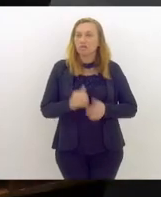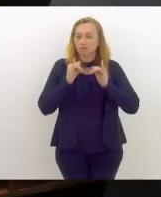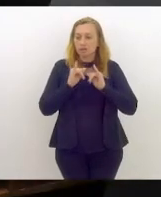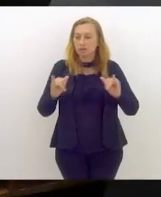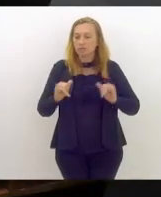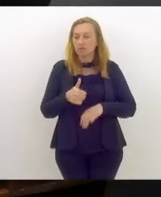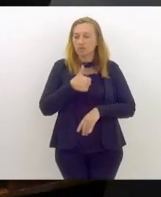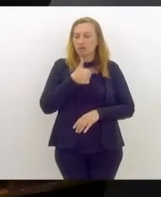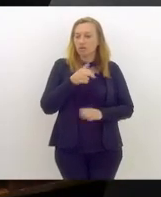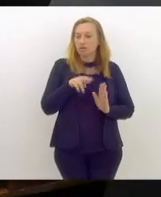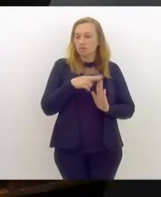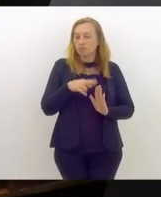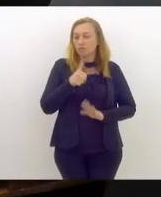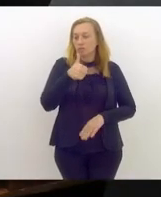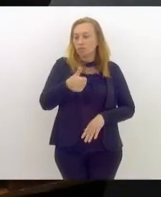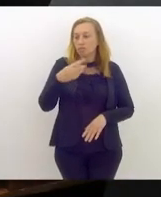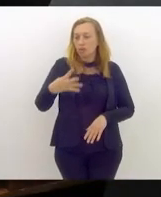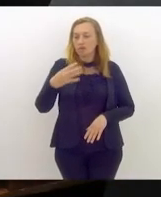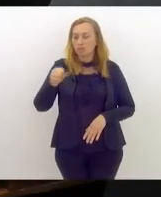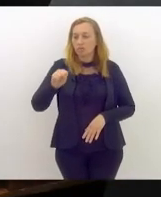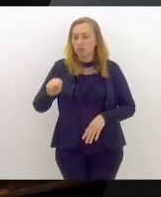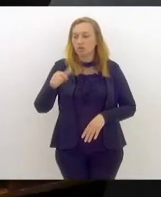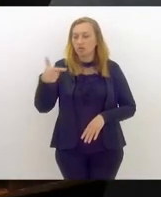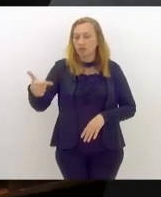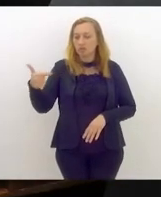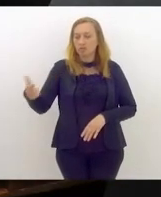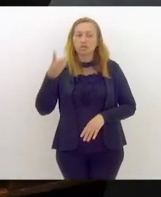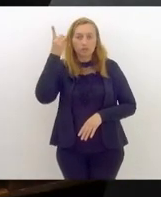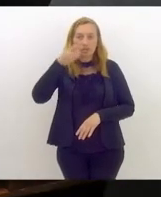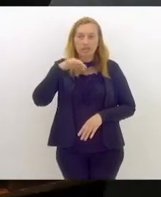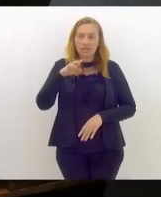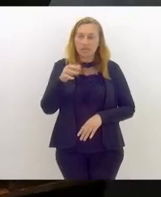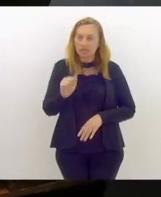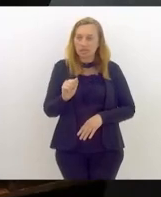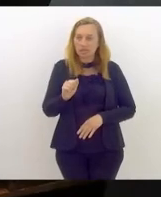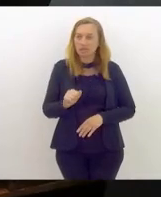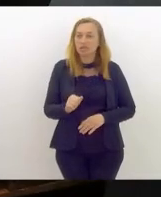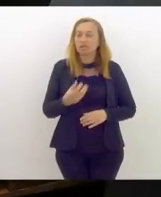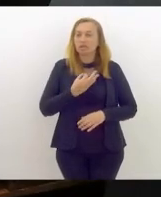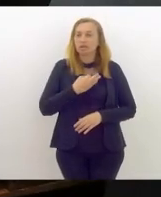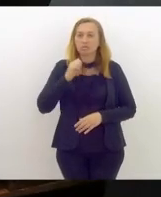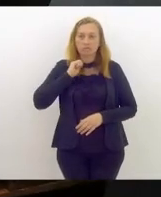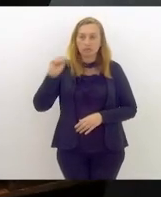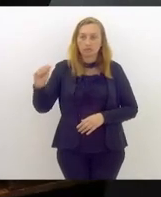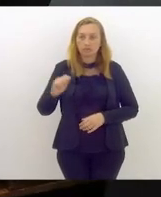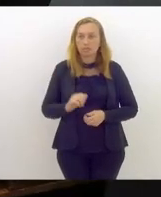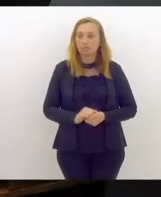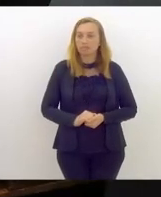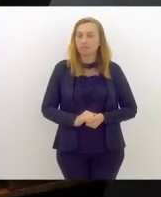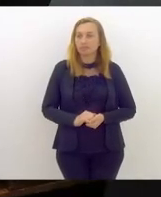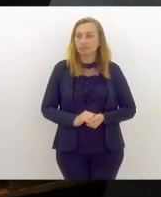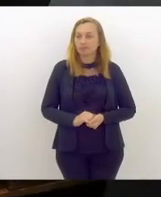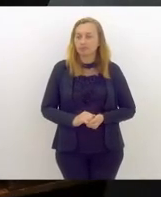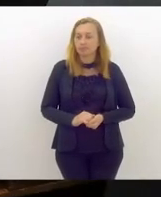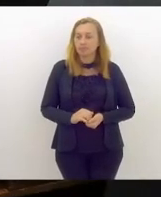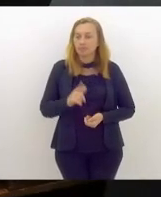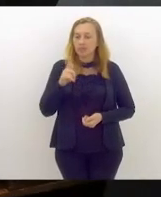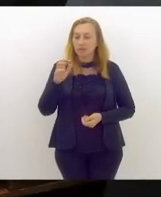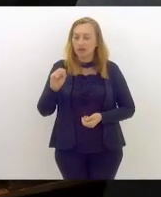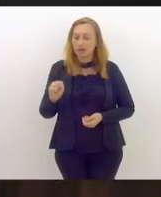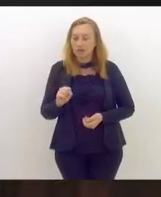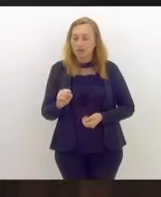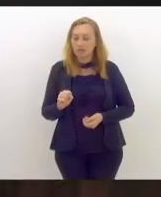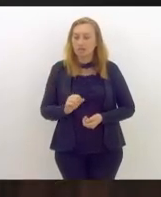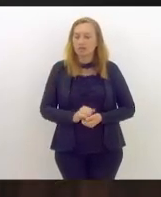Anuncio o projeto de resolução 1488-22, de autoria do deputado Adriana Baltazar. Concede medalha Tiradentes de respectivo diploma ao senhor Geisel do